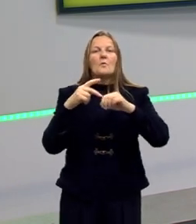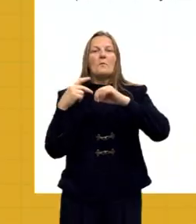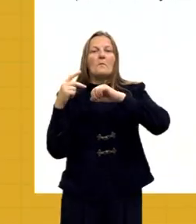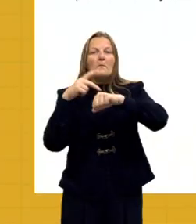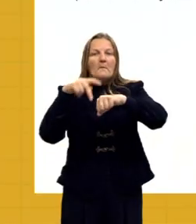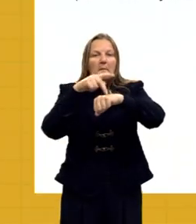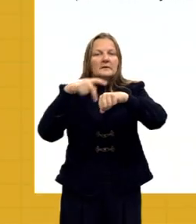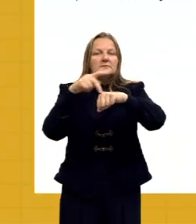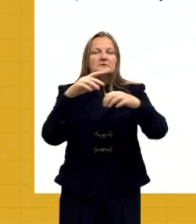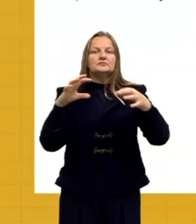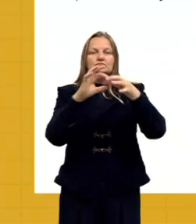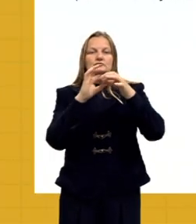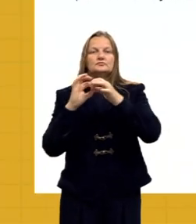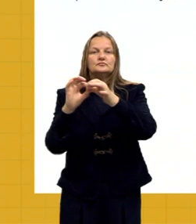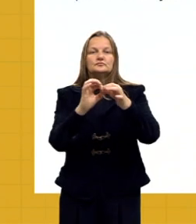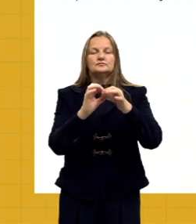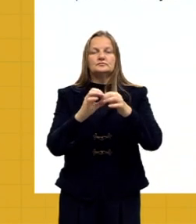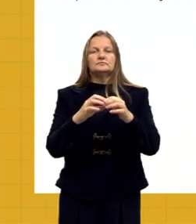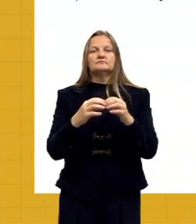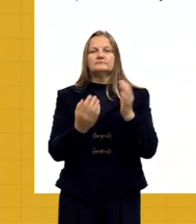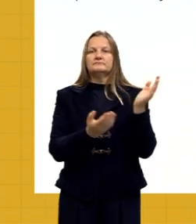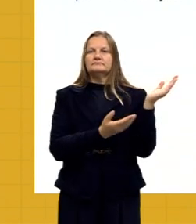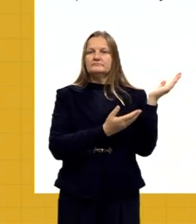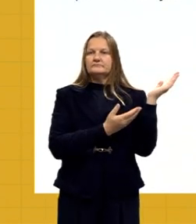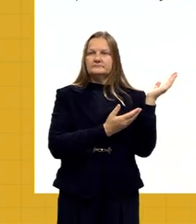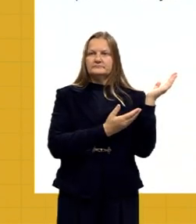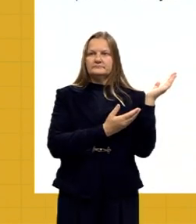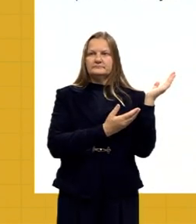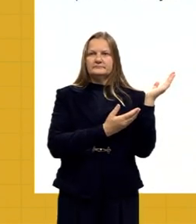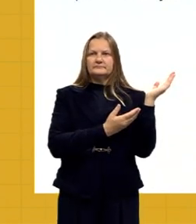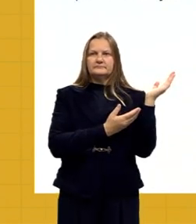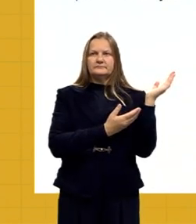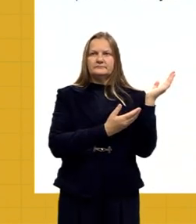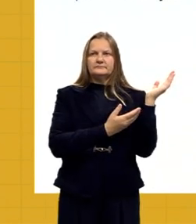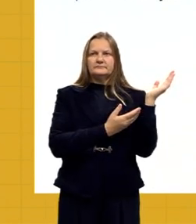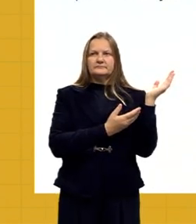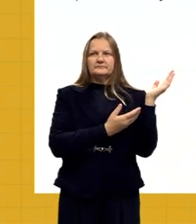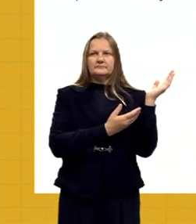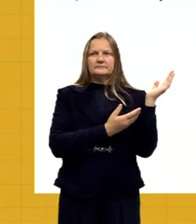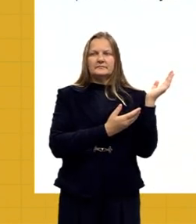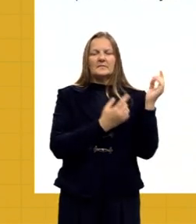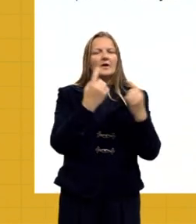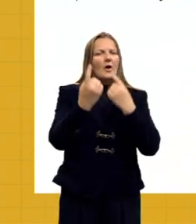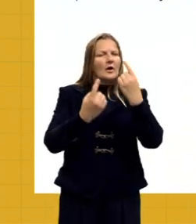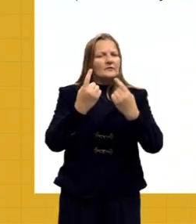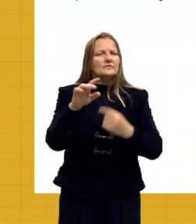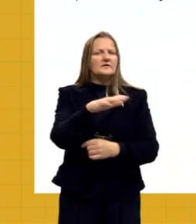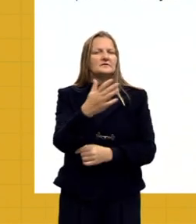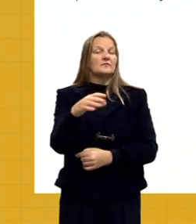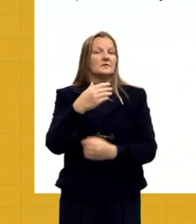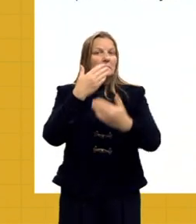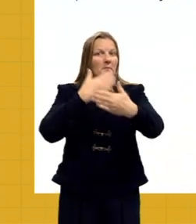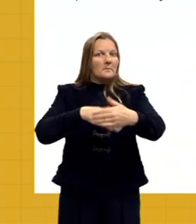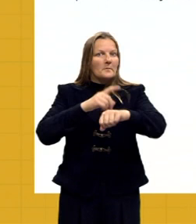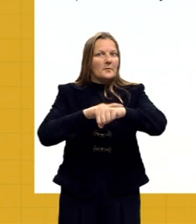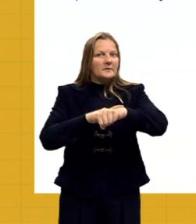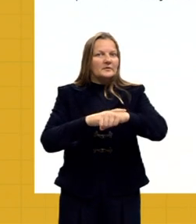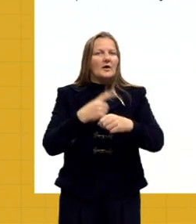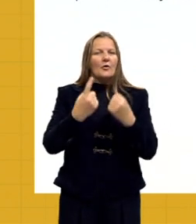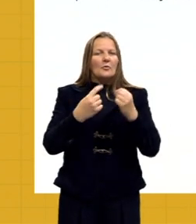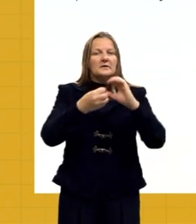dessa maneira que elas se configuram tá E aí nós temos que pode aparecer para ti na na nossa prova